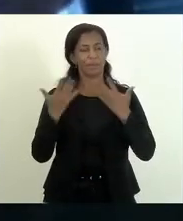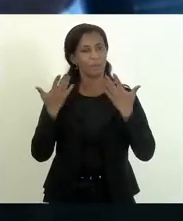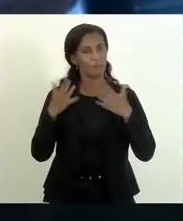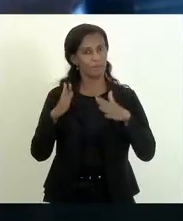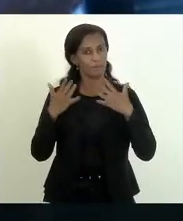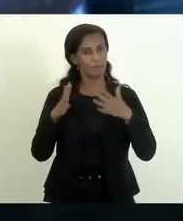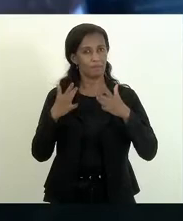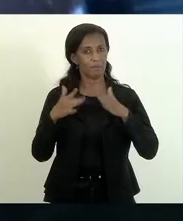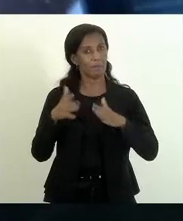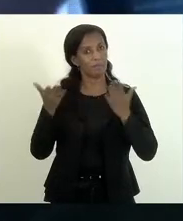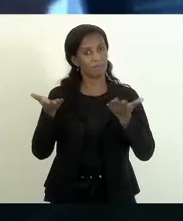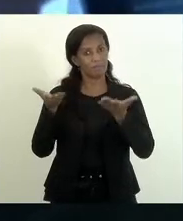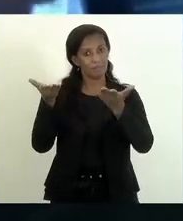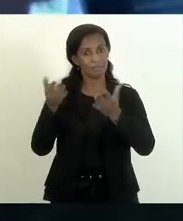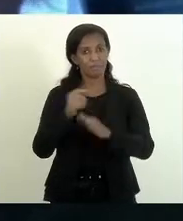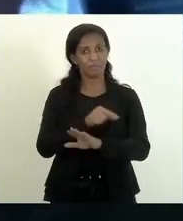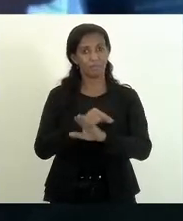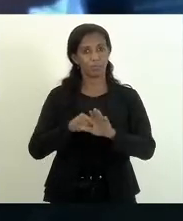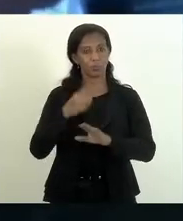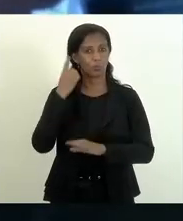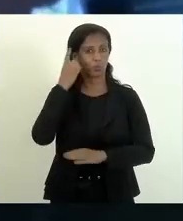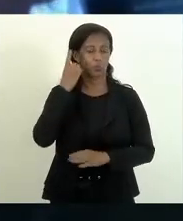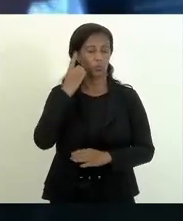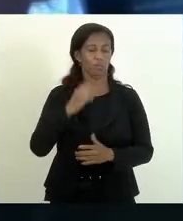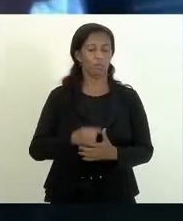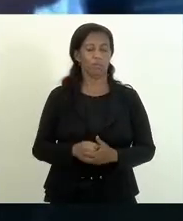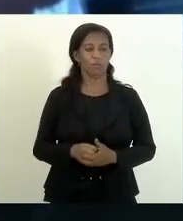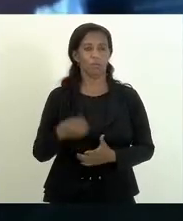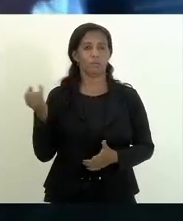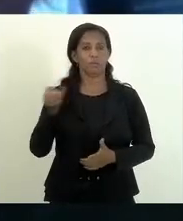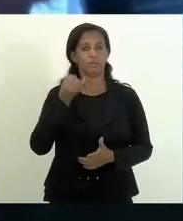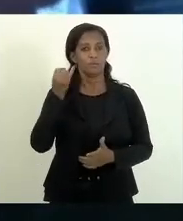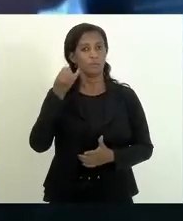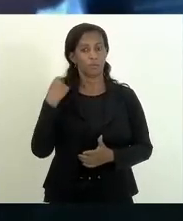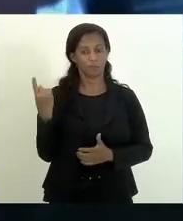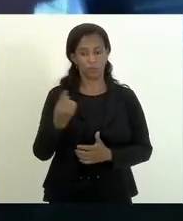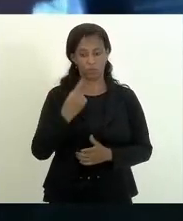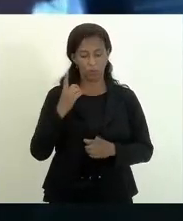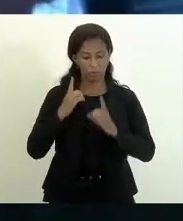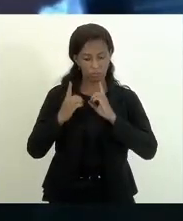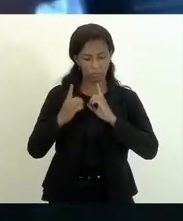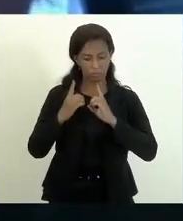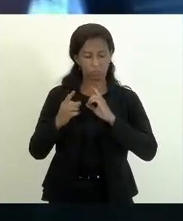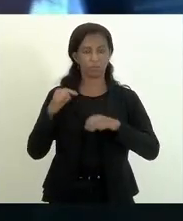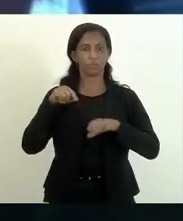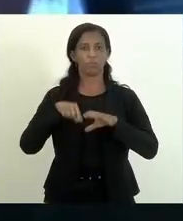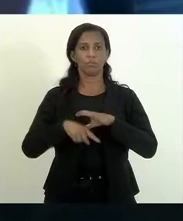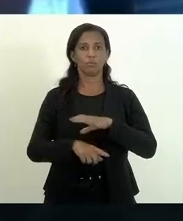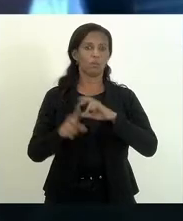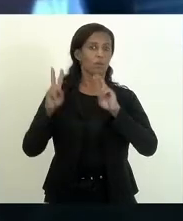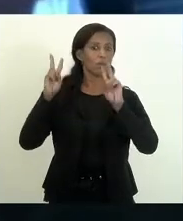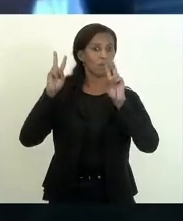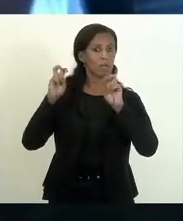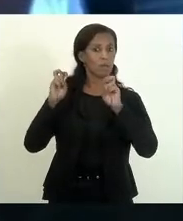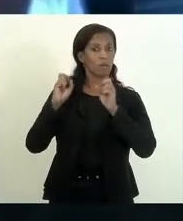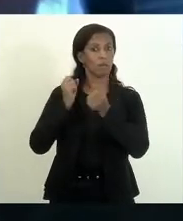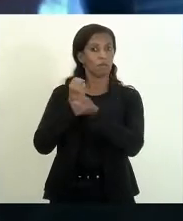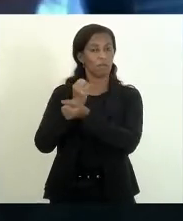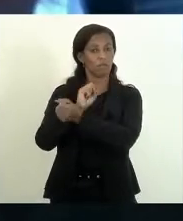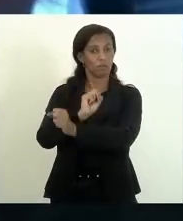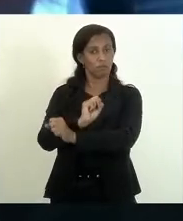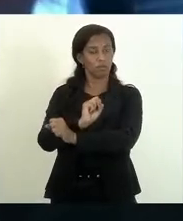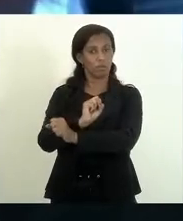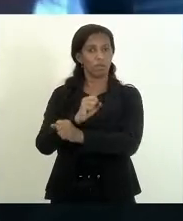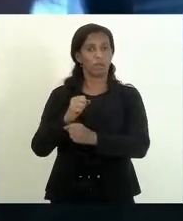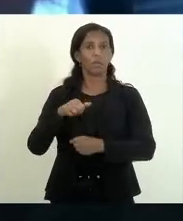parabenizando a autora. É importante nós discutirmos e aprofundarmos o tema da escravidão.